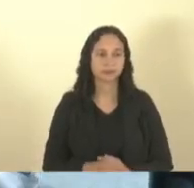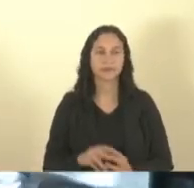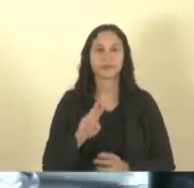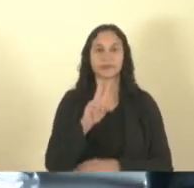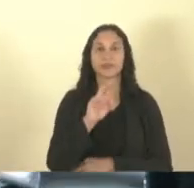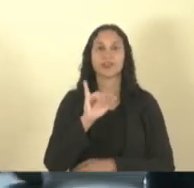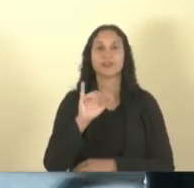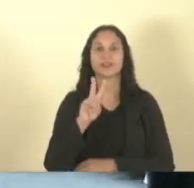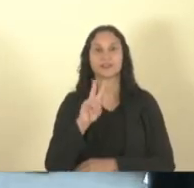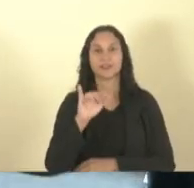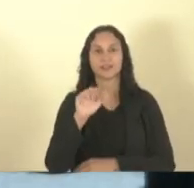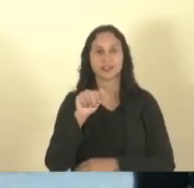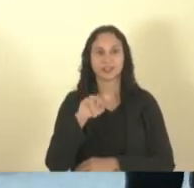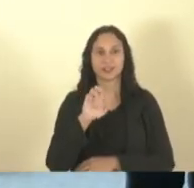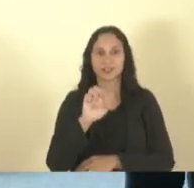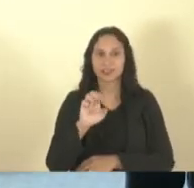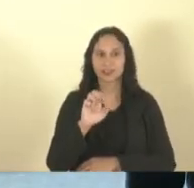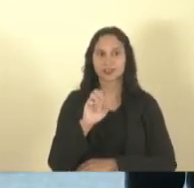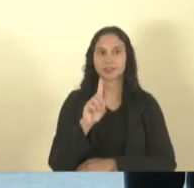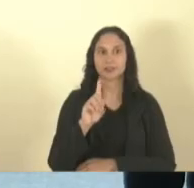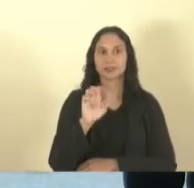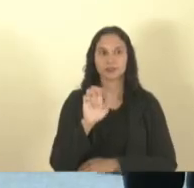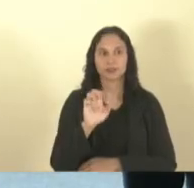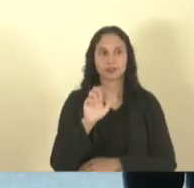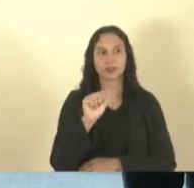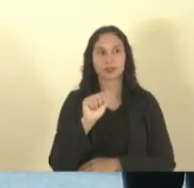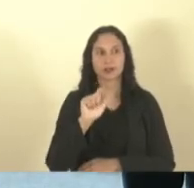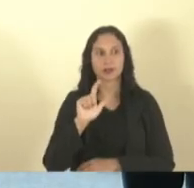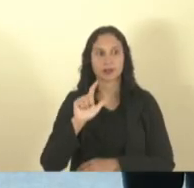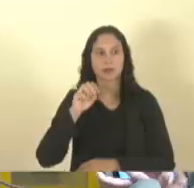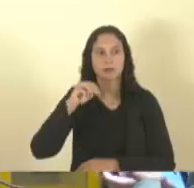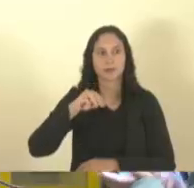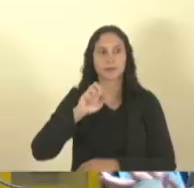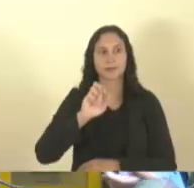Viviane de Almeida Ventura.